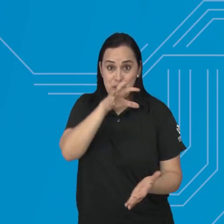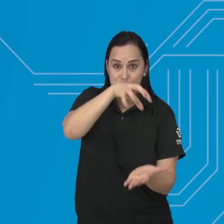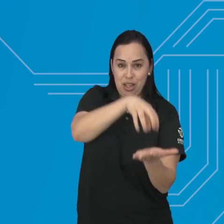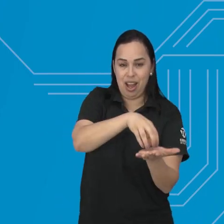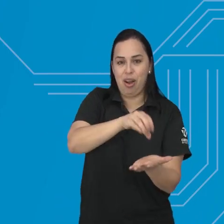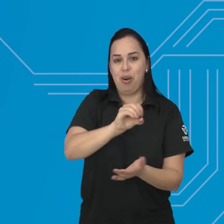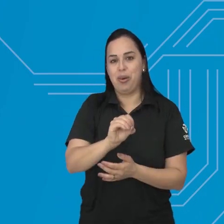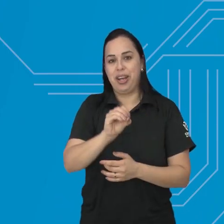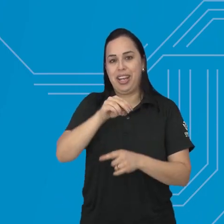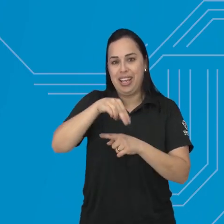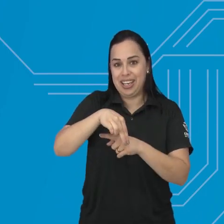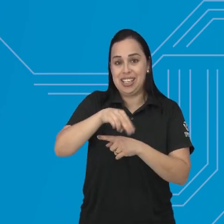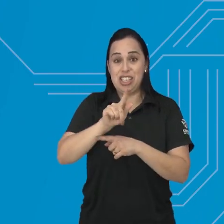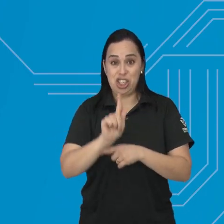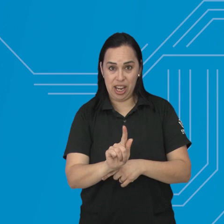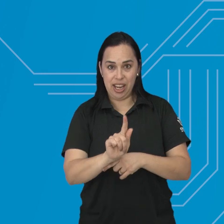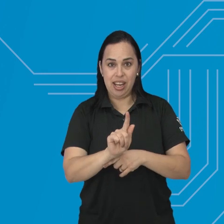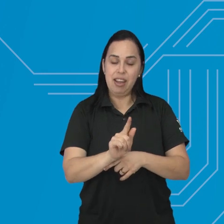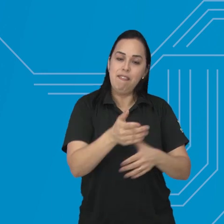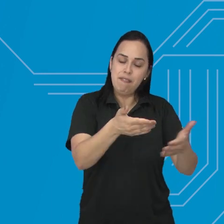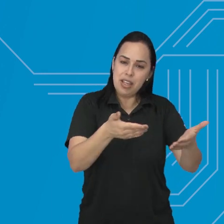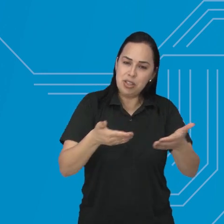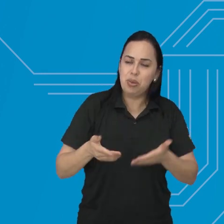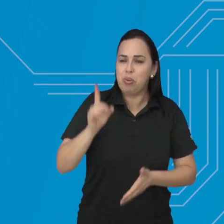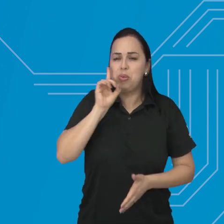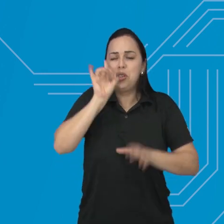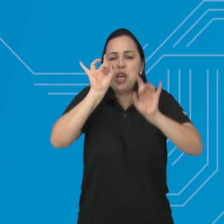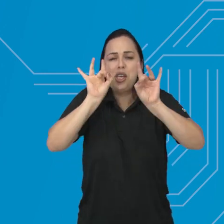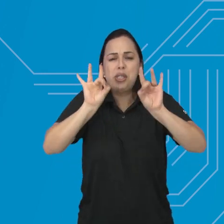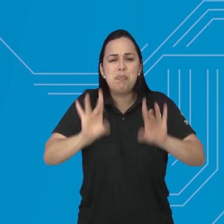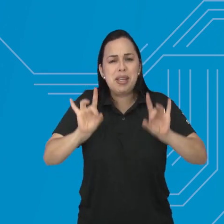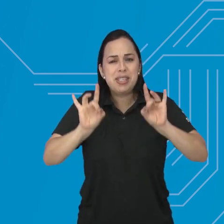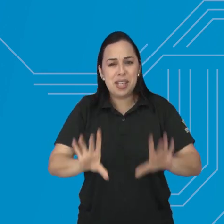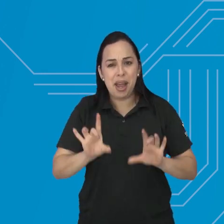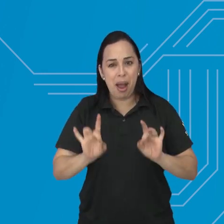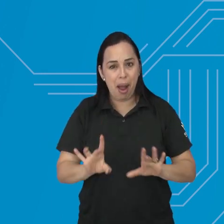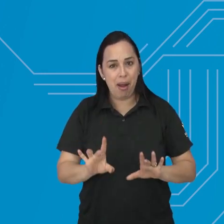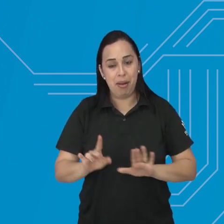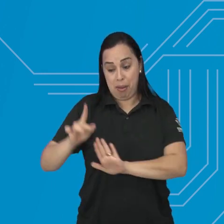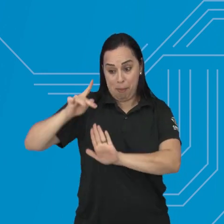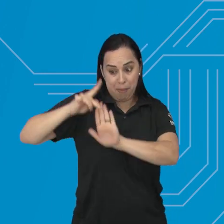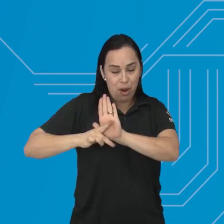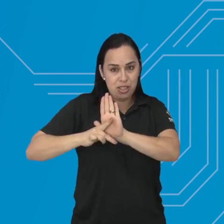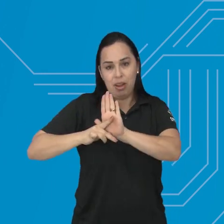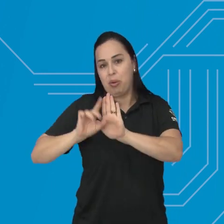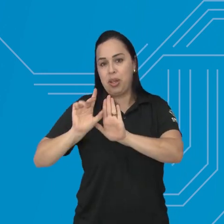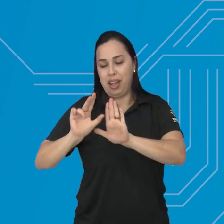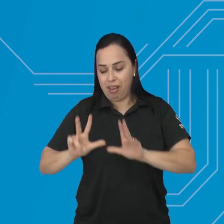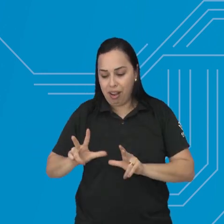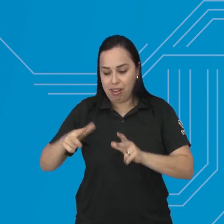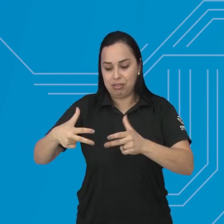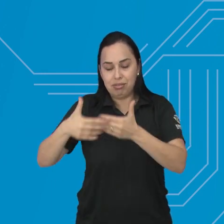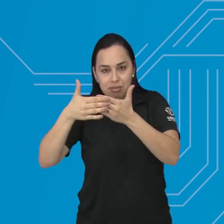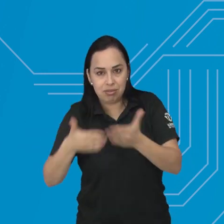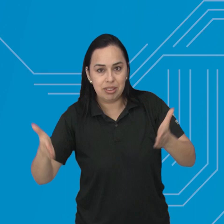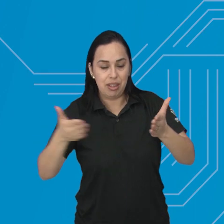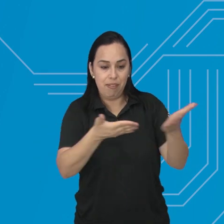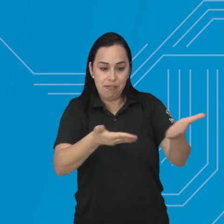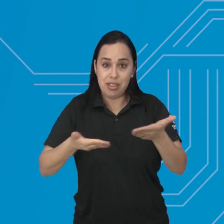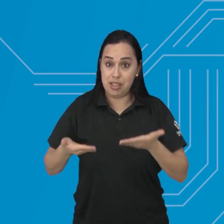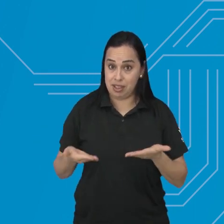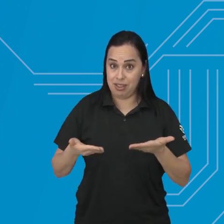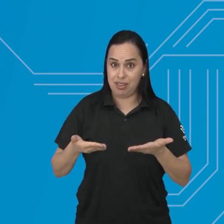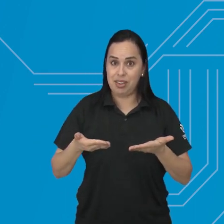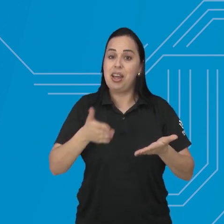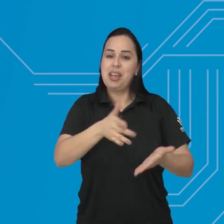dos Campos tiveram um dia pra lá de especial aqui no Legislativo. Eles participaram do programa Visite a Câmara e